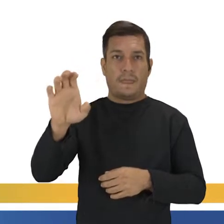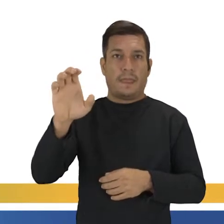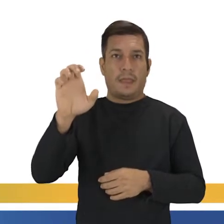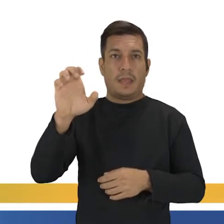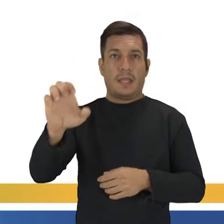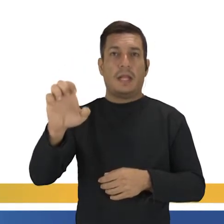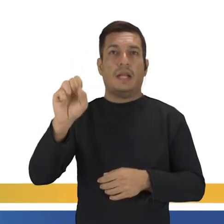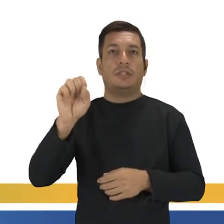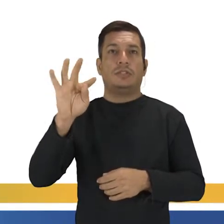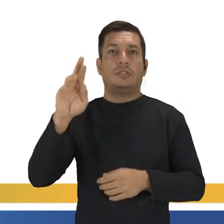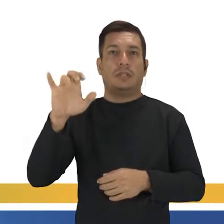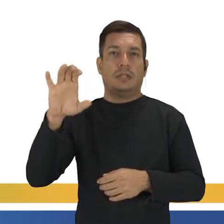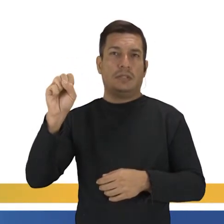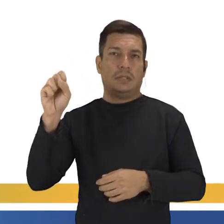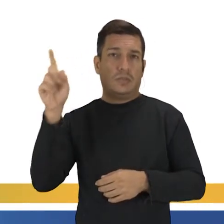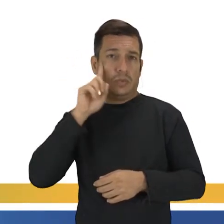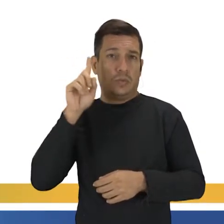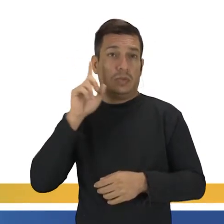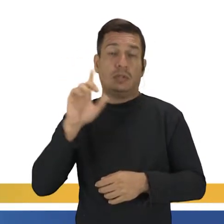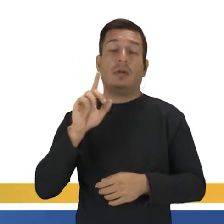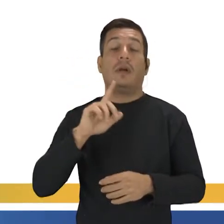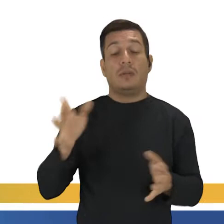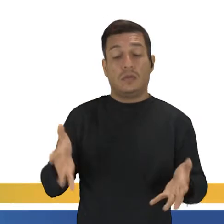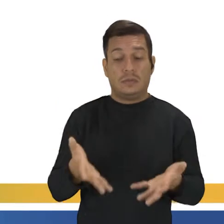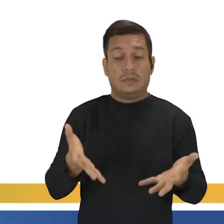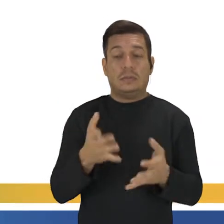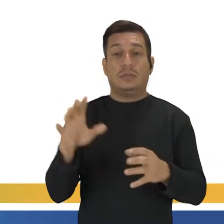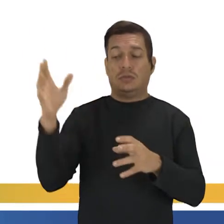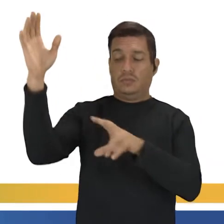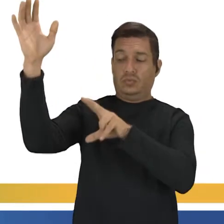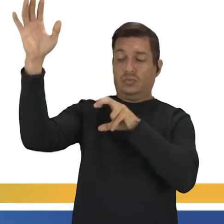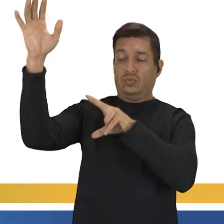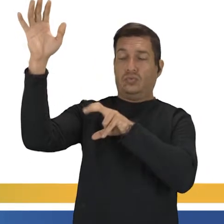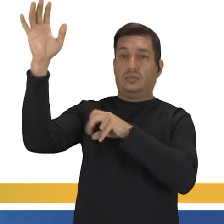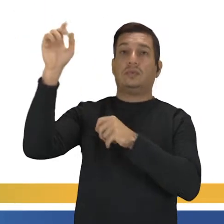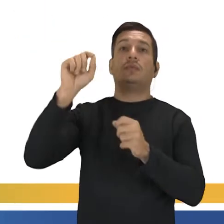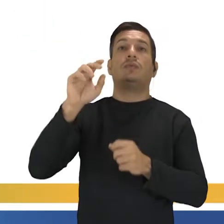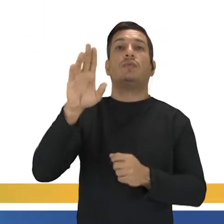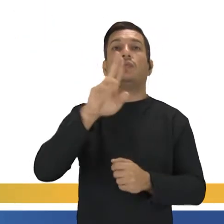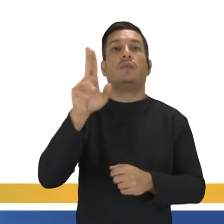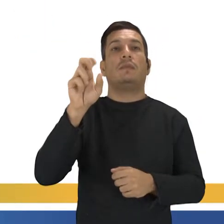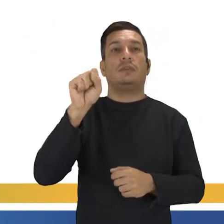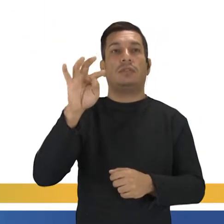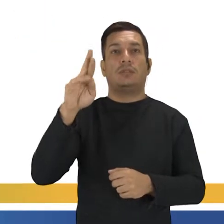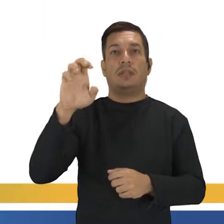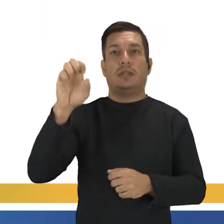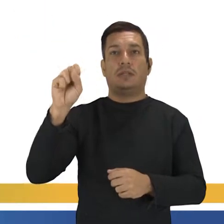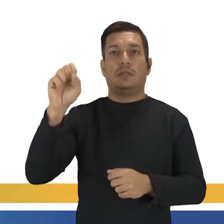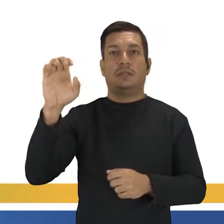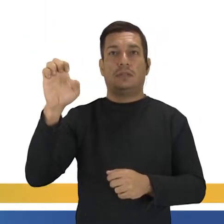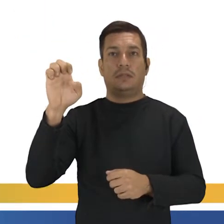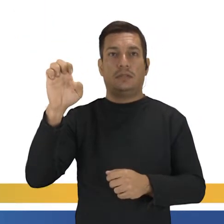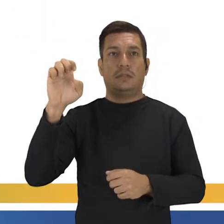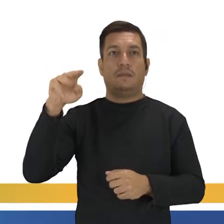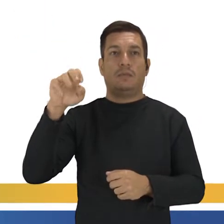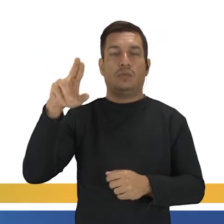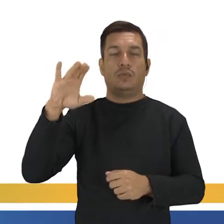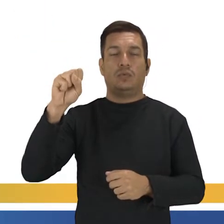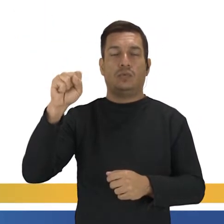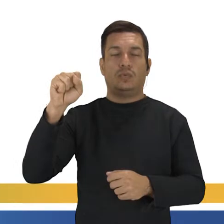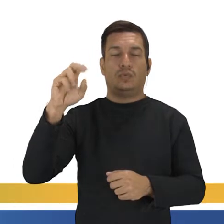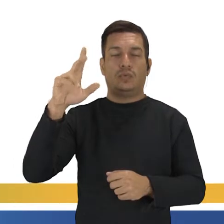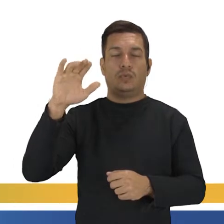capacidades físicas. Seguir esse princípio é uma condição indispensável para que a atividade se torne proveitosa e saudável. Vamos lá.